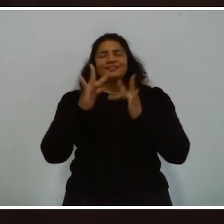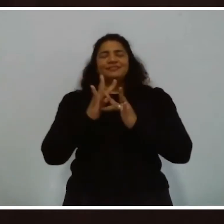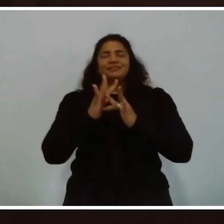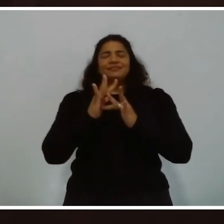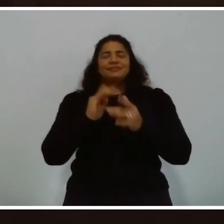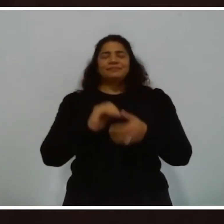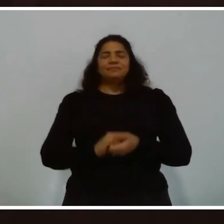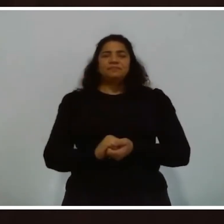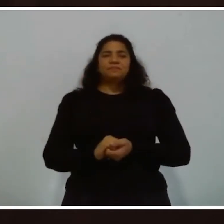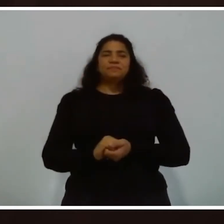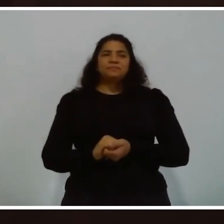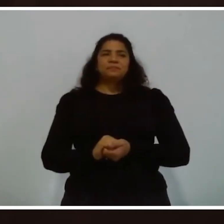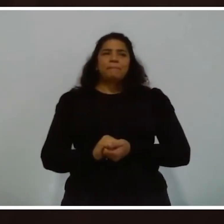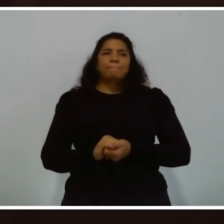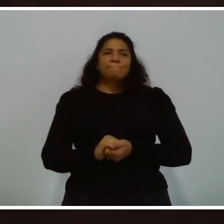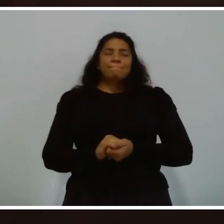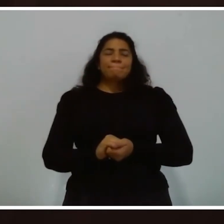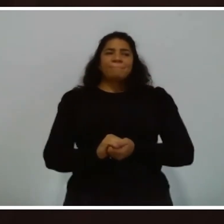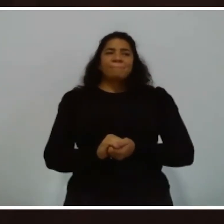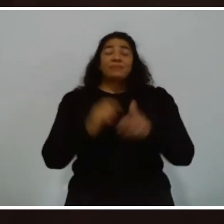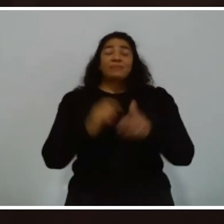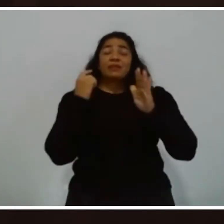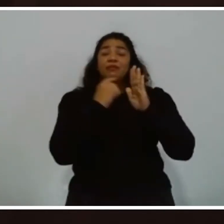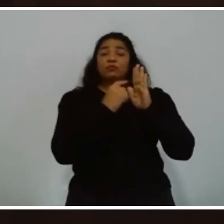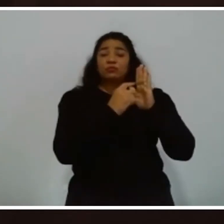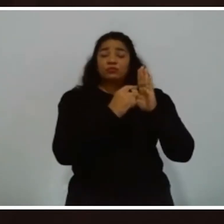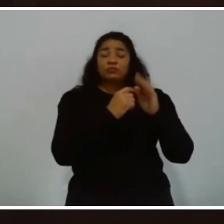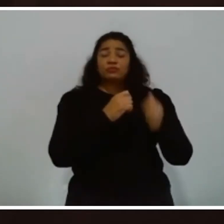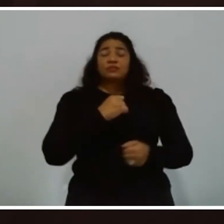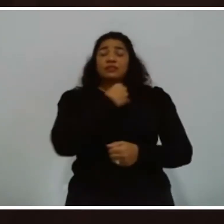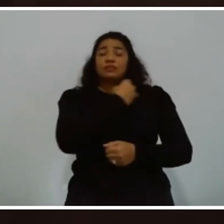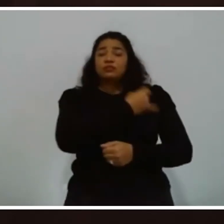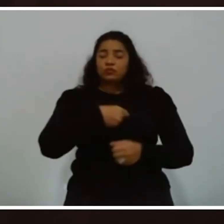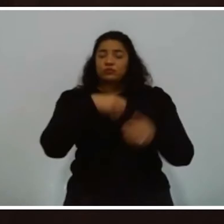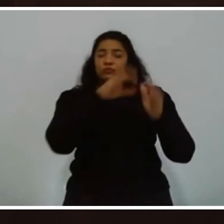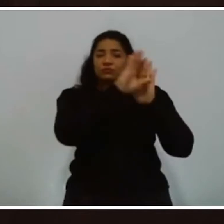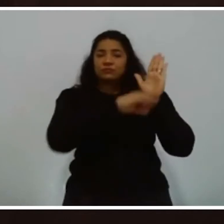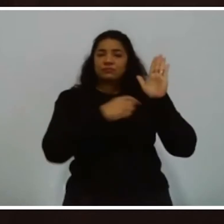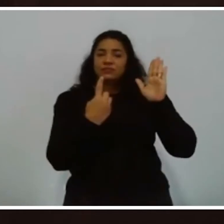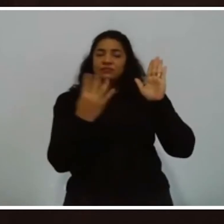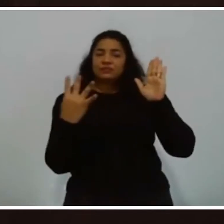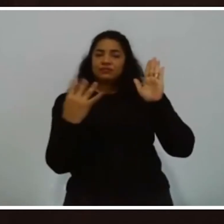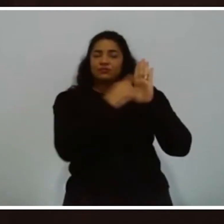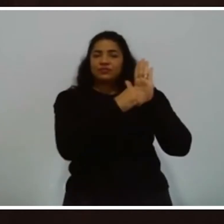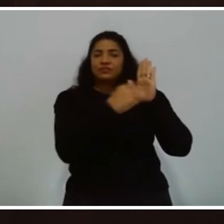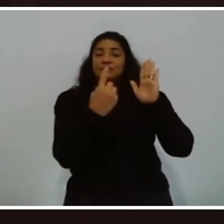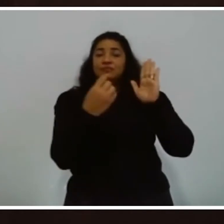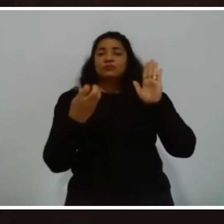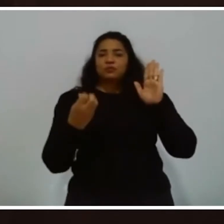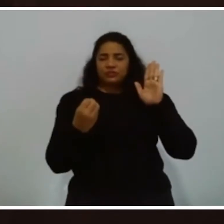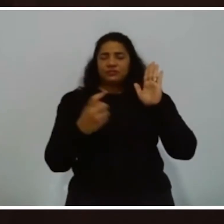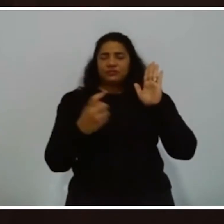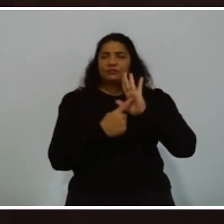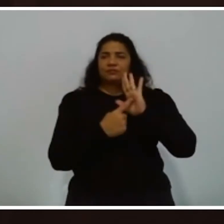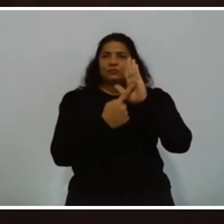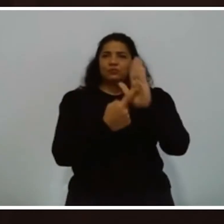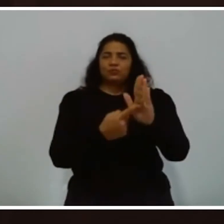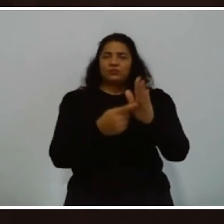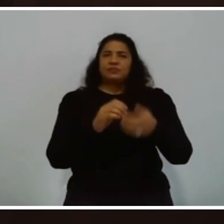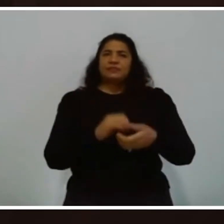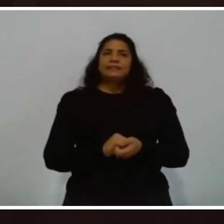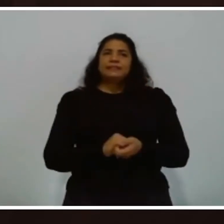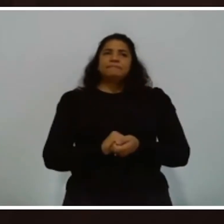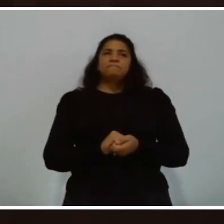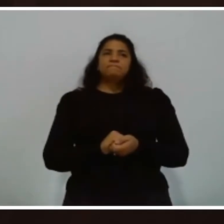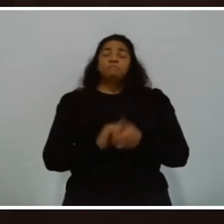No versículo 16 ainda de João 14, tá? Ele fala, eu rogarei ao Pai, e Ele vos dará